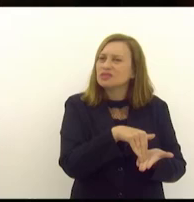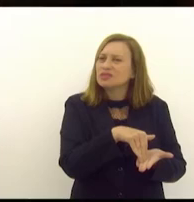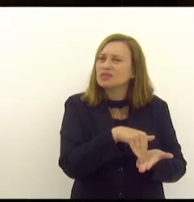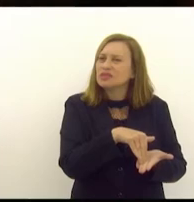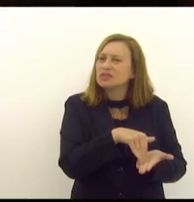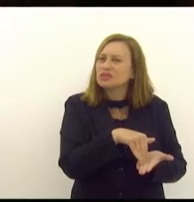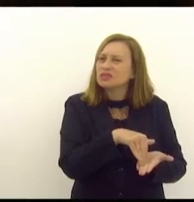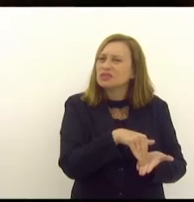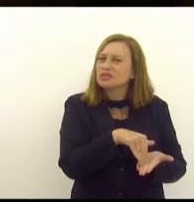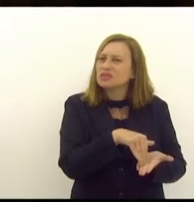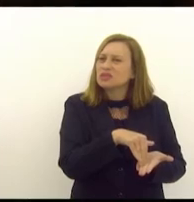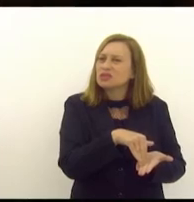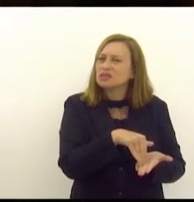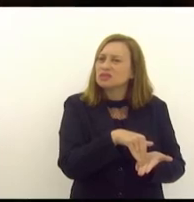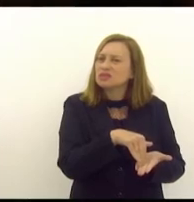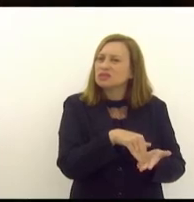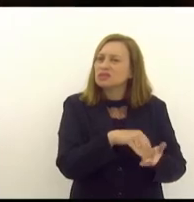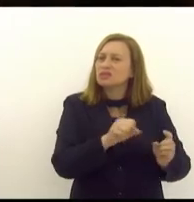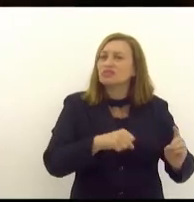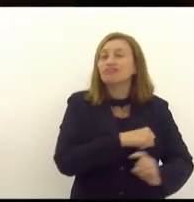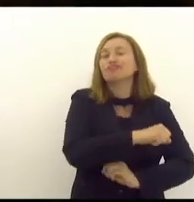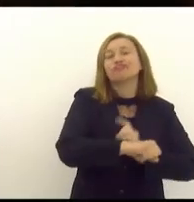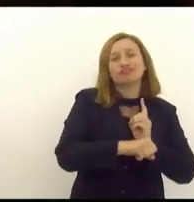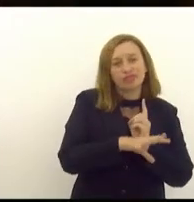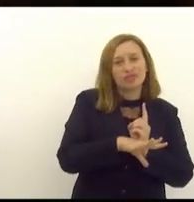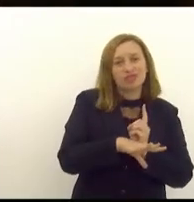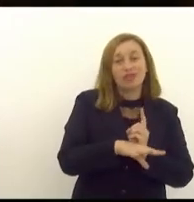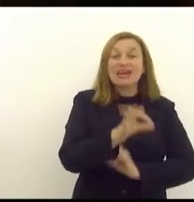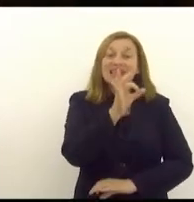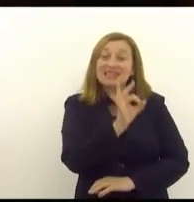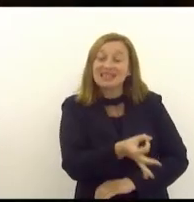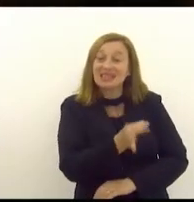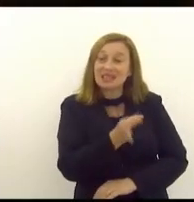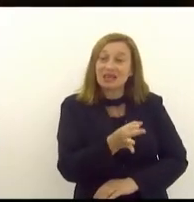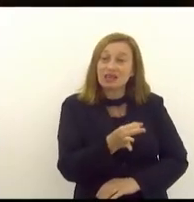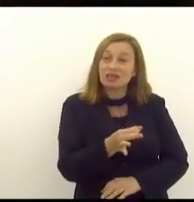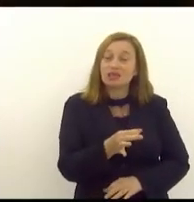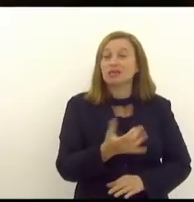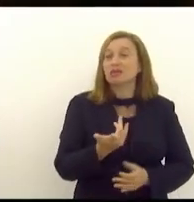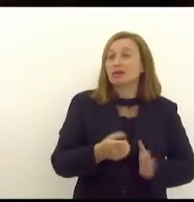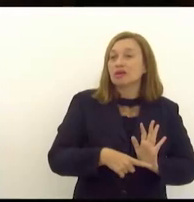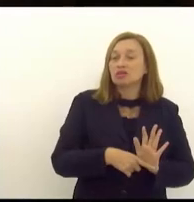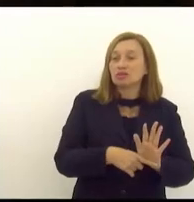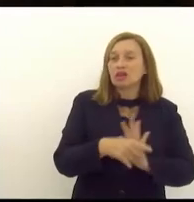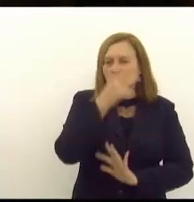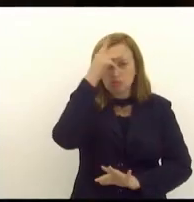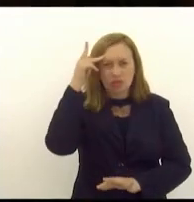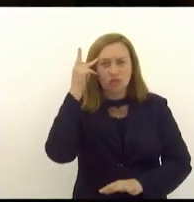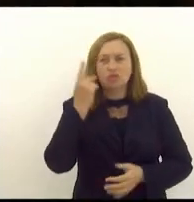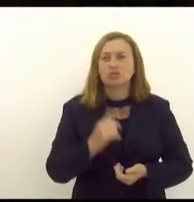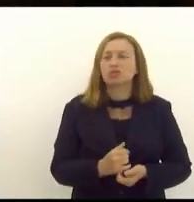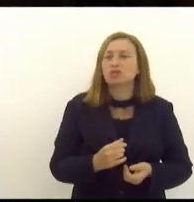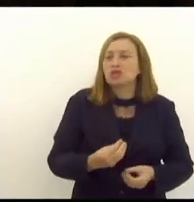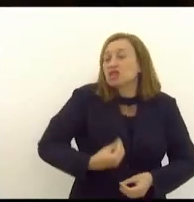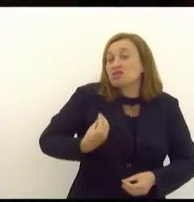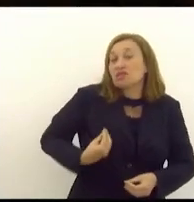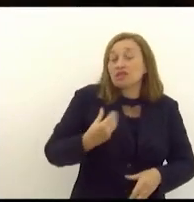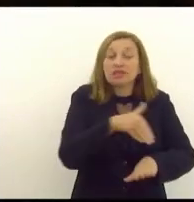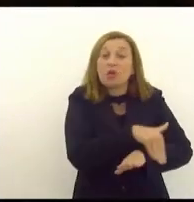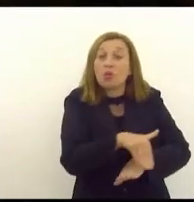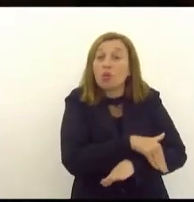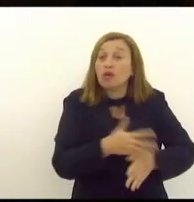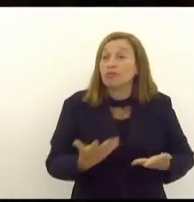de assistência social que era justamente por conta das pessoas que estavam situação de rua